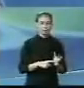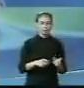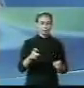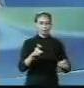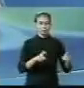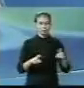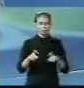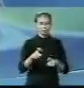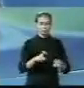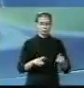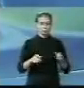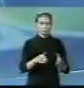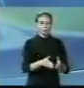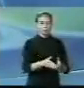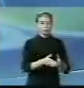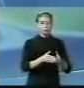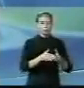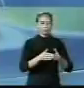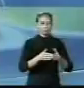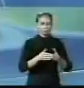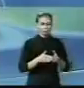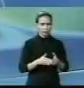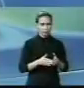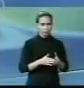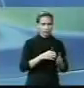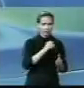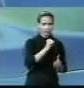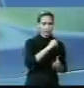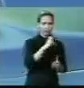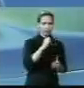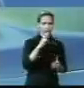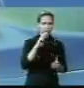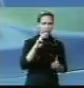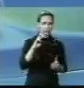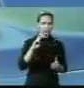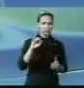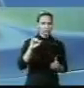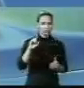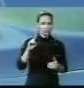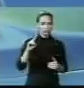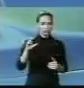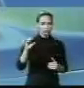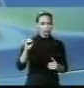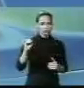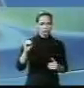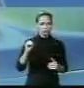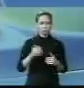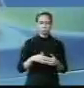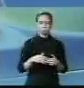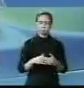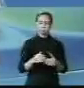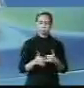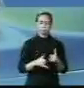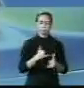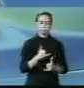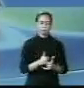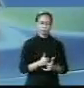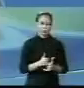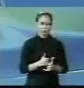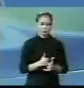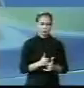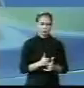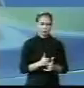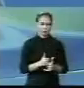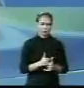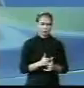dentro da rede, solicita ao servidor de proxy determinada página, determinada URL na internet. Esse